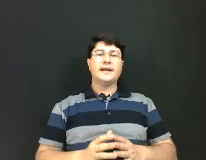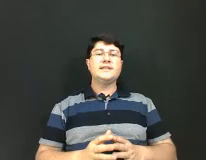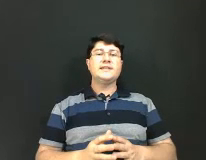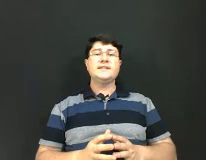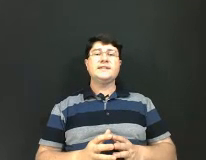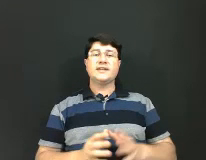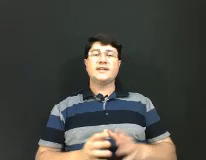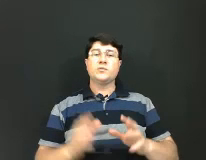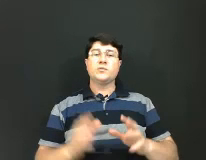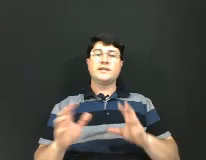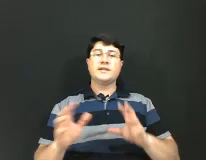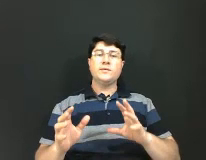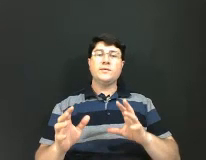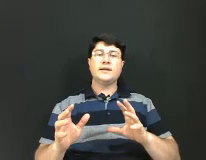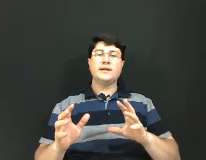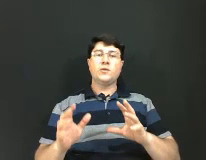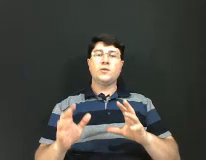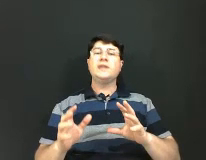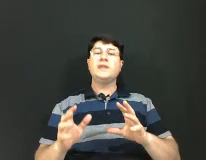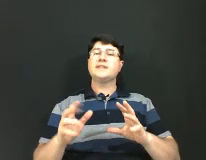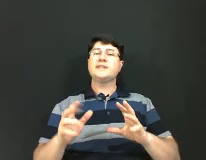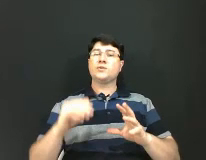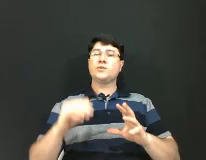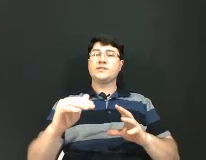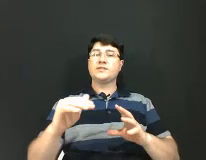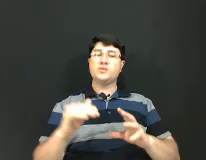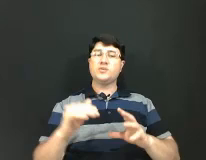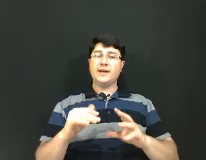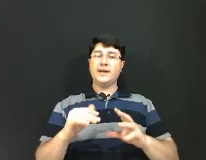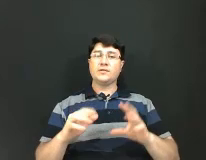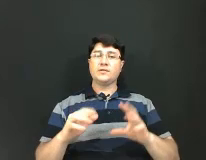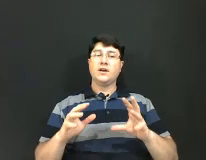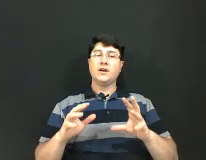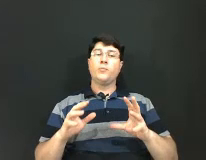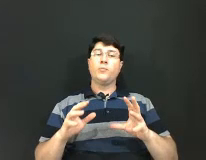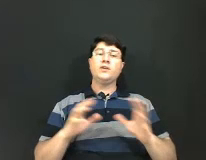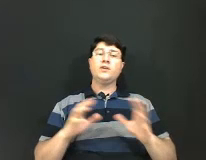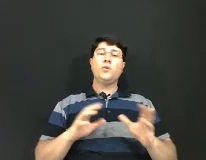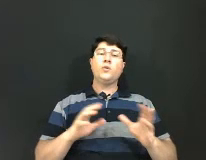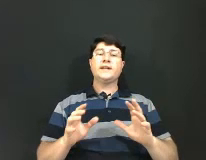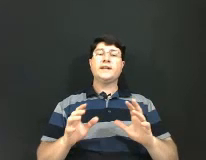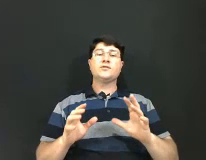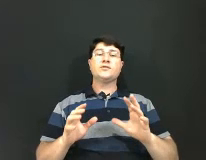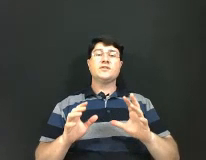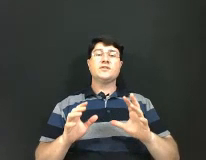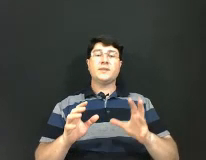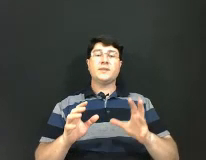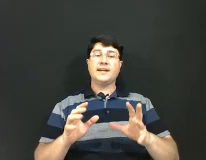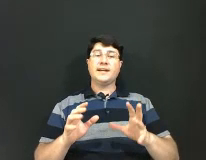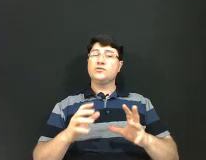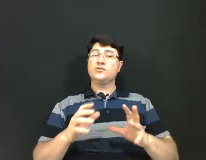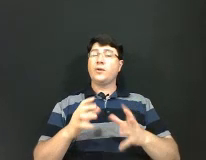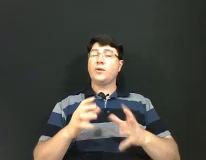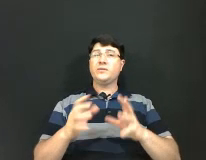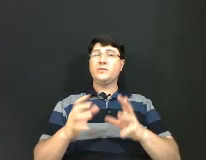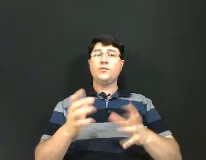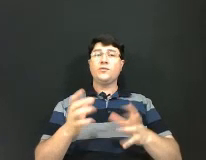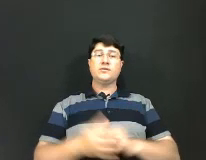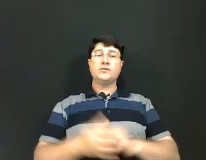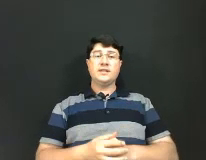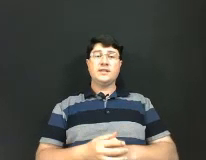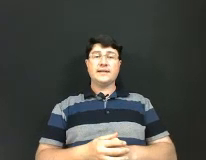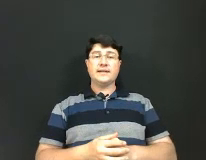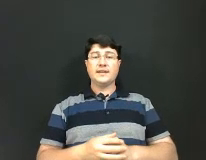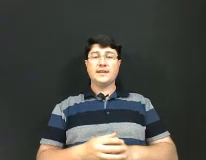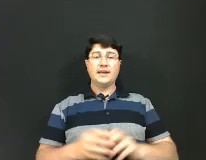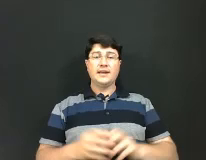Então, as línguas de sinais como línguas articuladas no espaço podem incorporar essas noções espaciais nos próprios